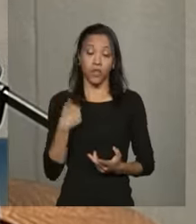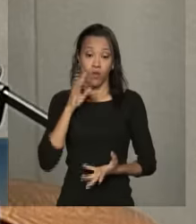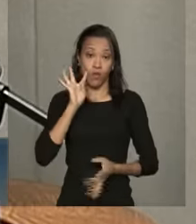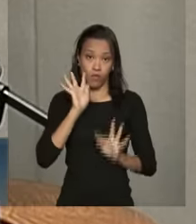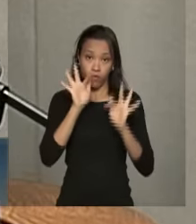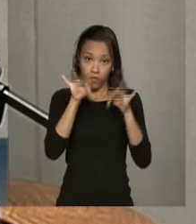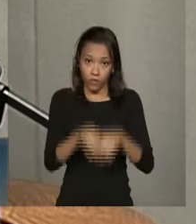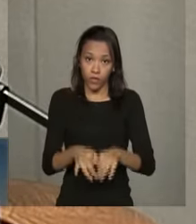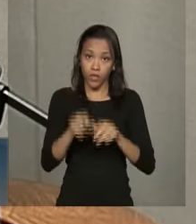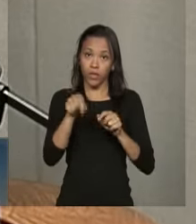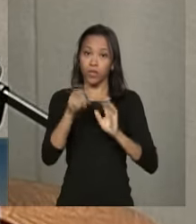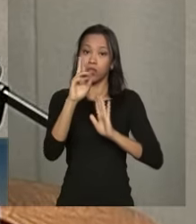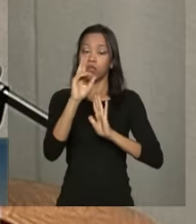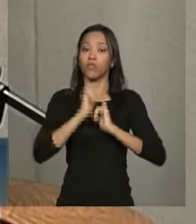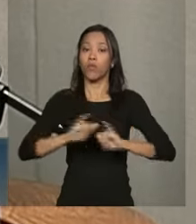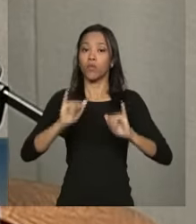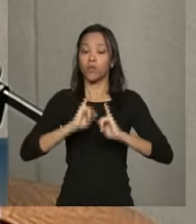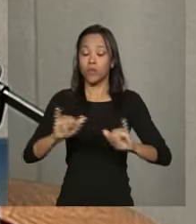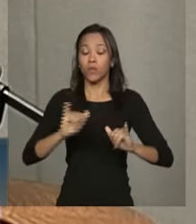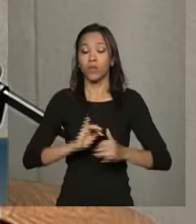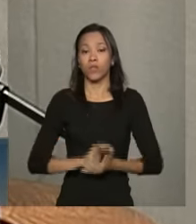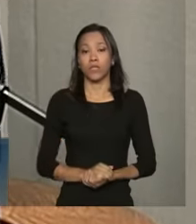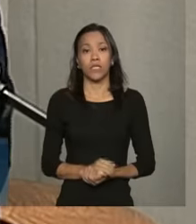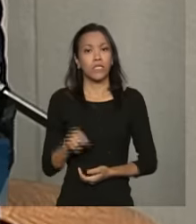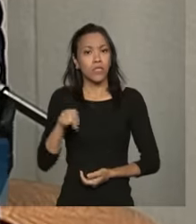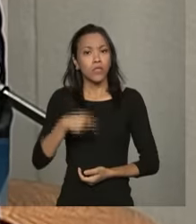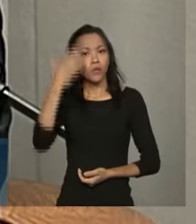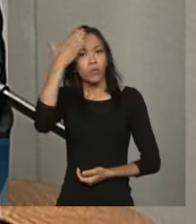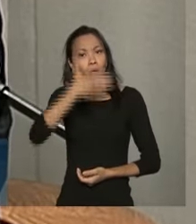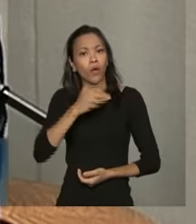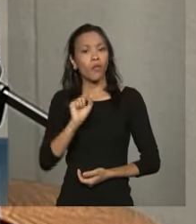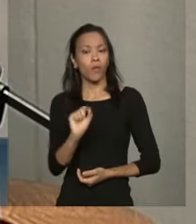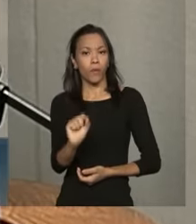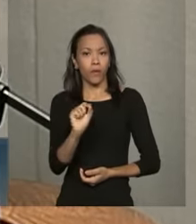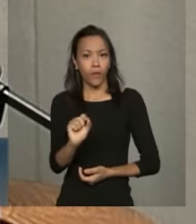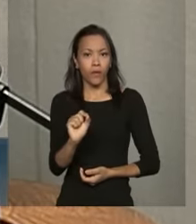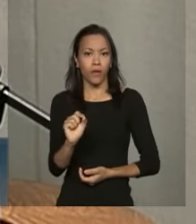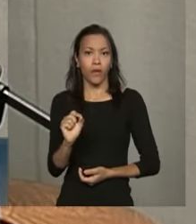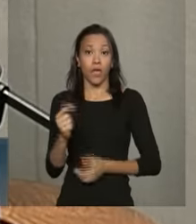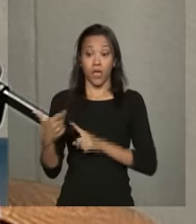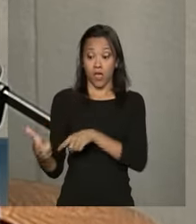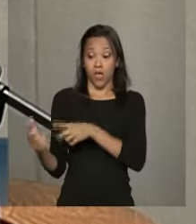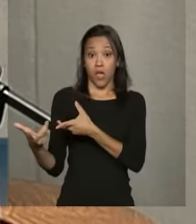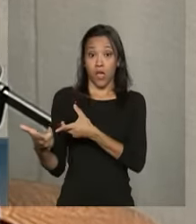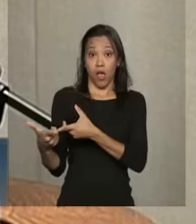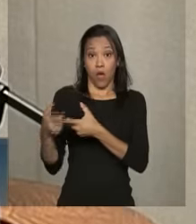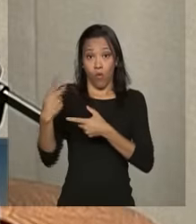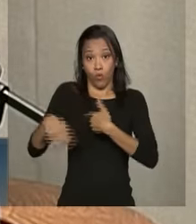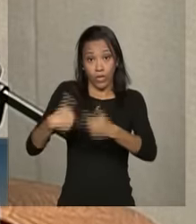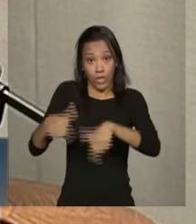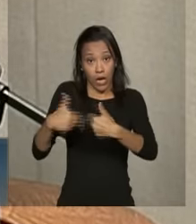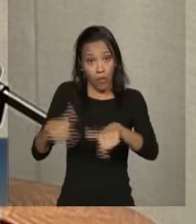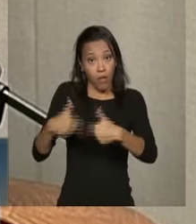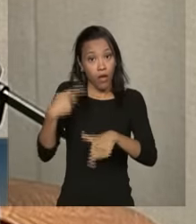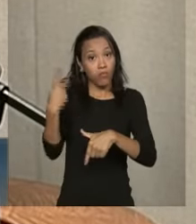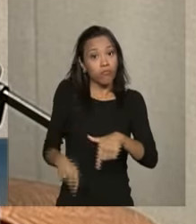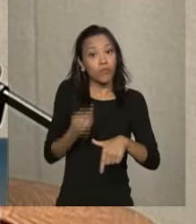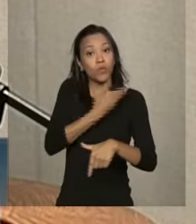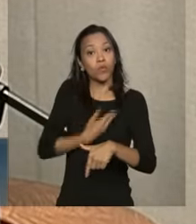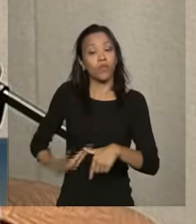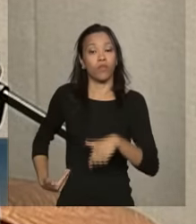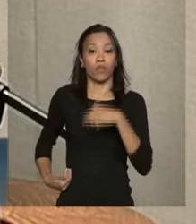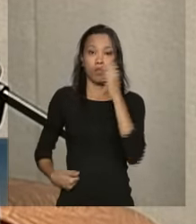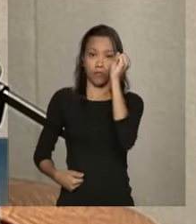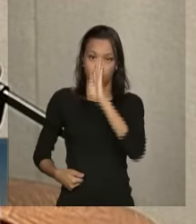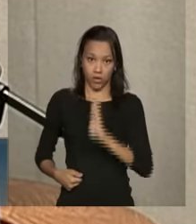dados por si só e demonstram a atuação do poder público brasileiro eh